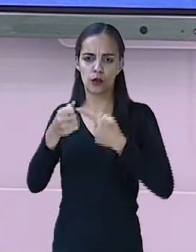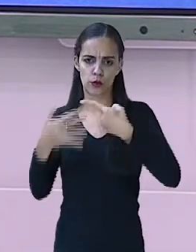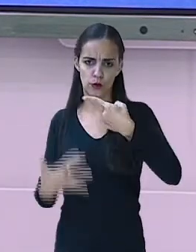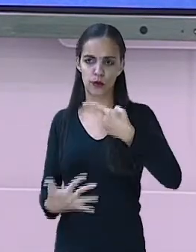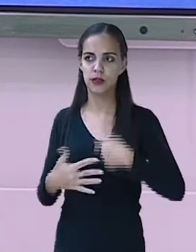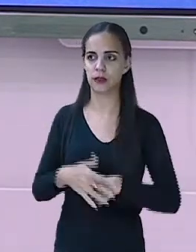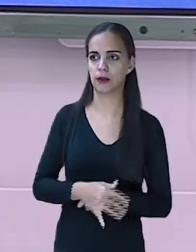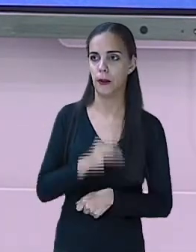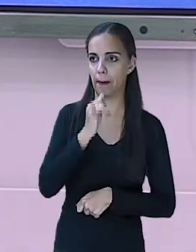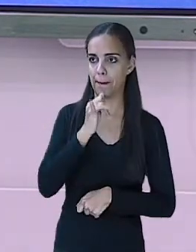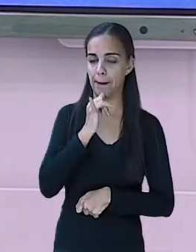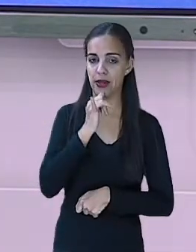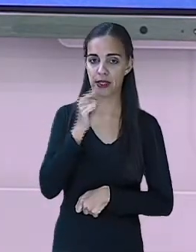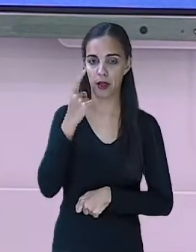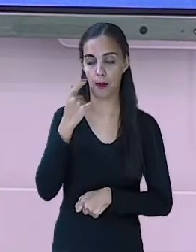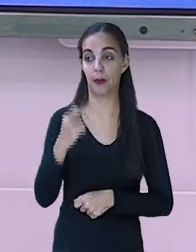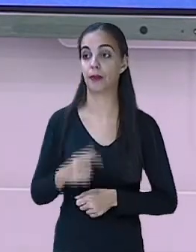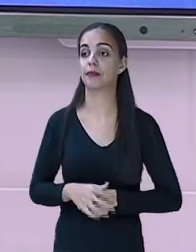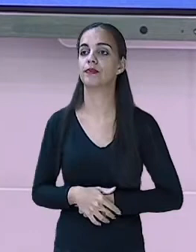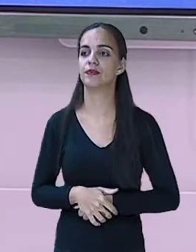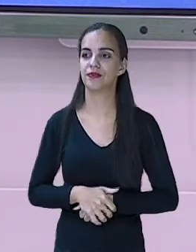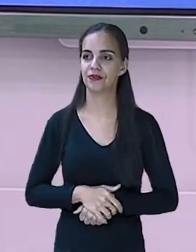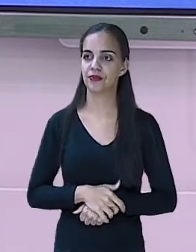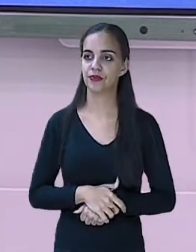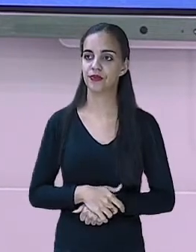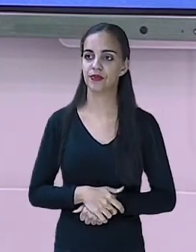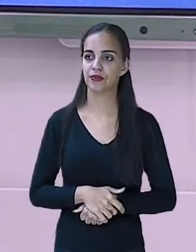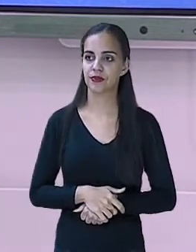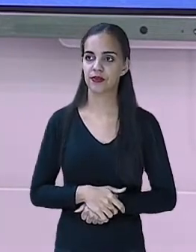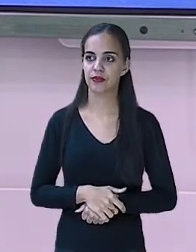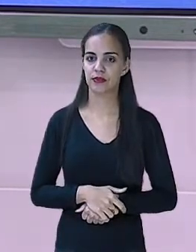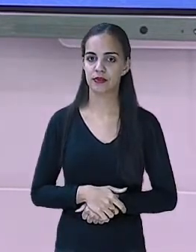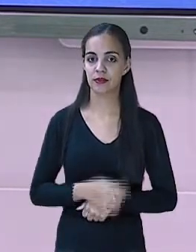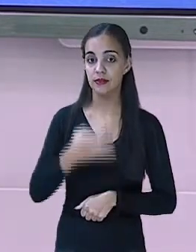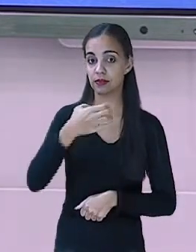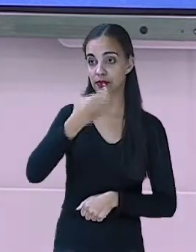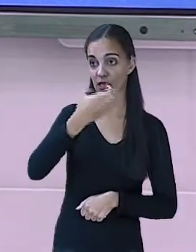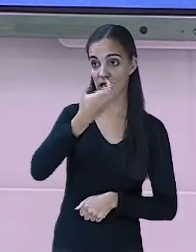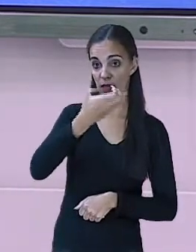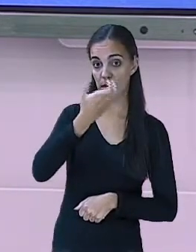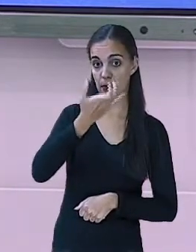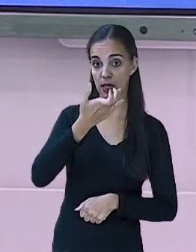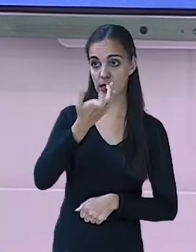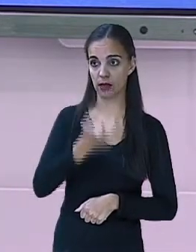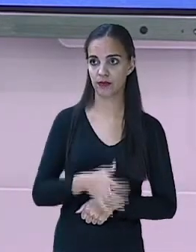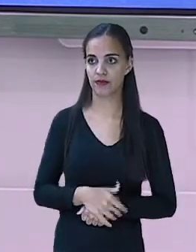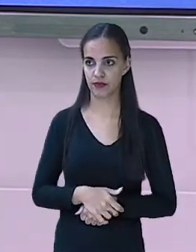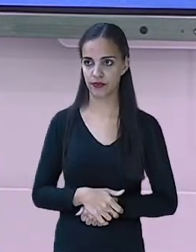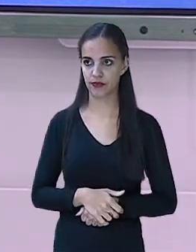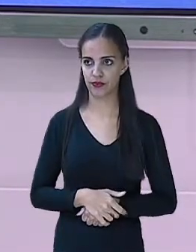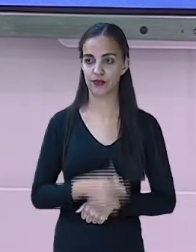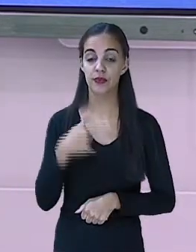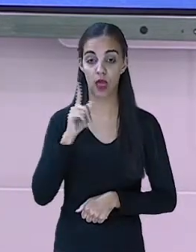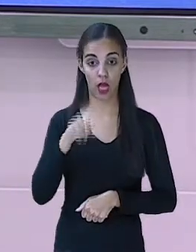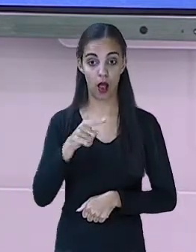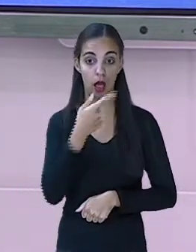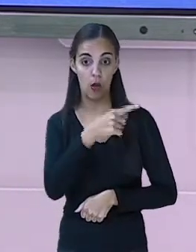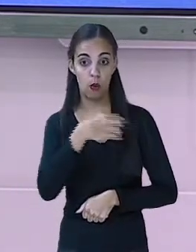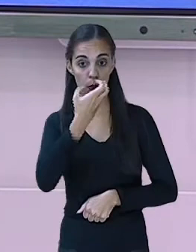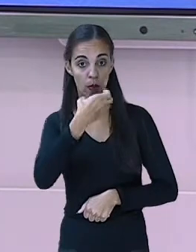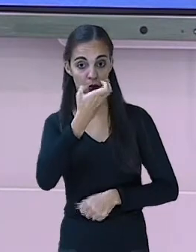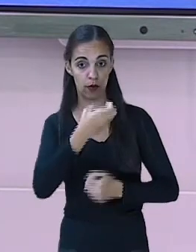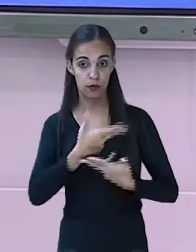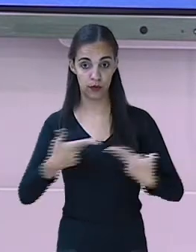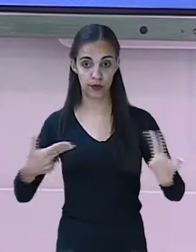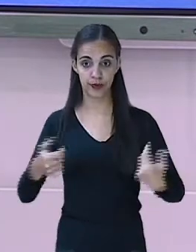veremos isto aqui olha só quem gosta de maçã é uma fruta